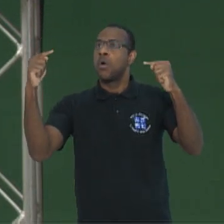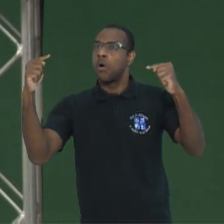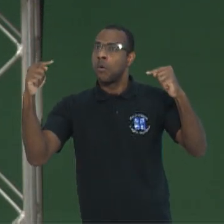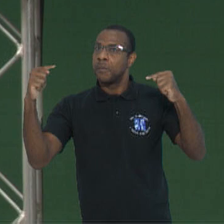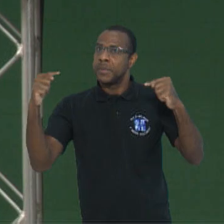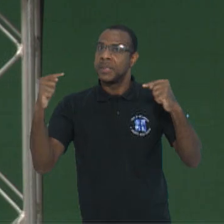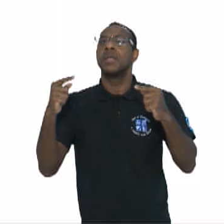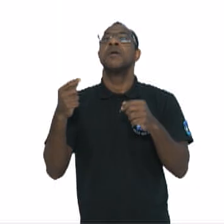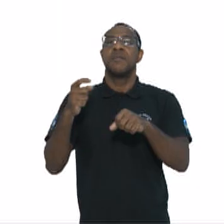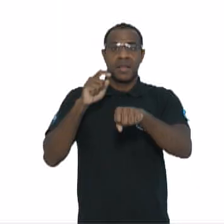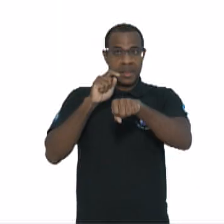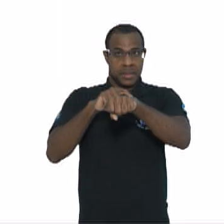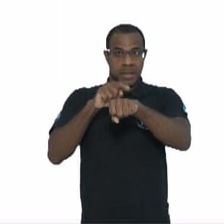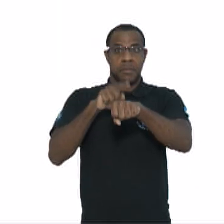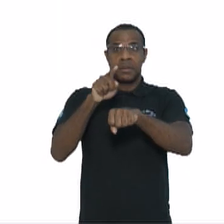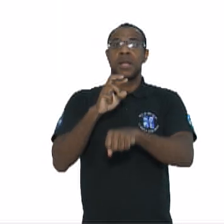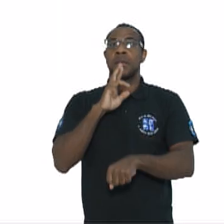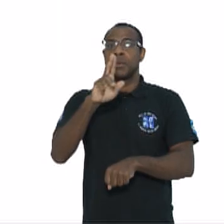a gente já retorna.